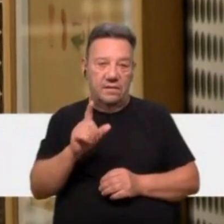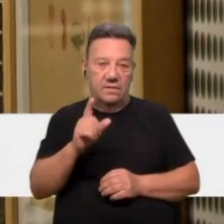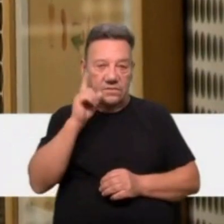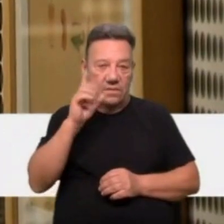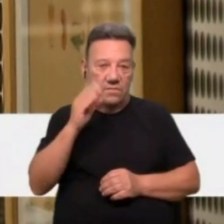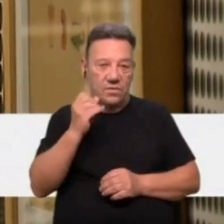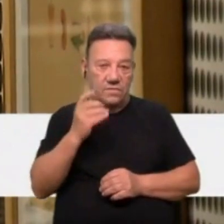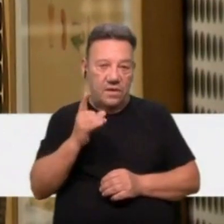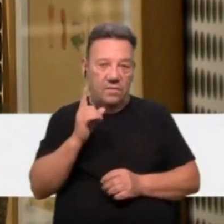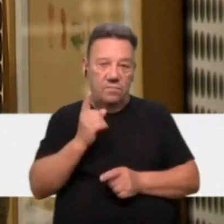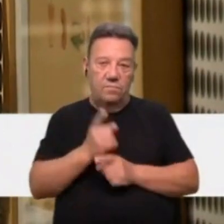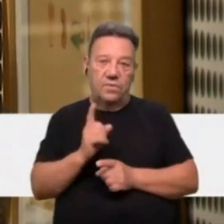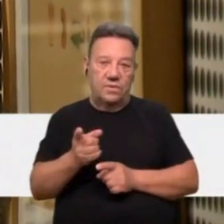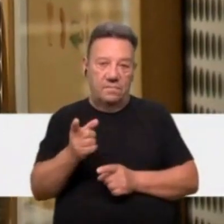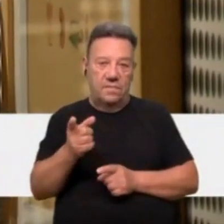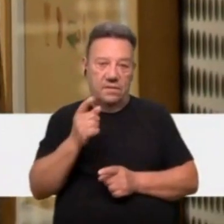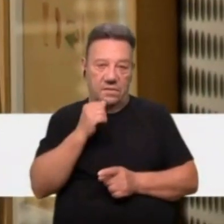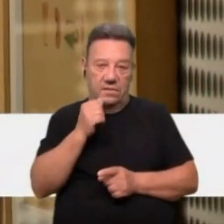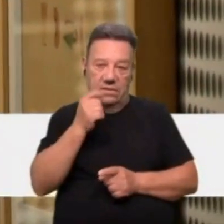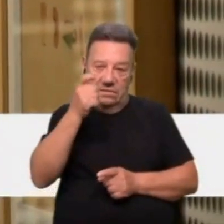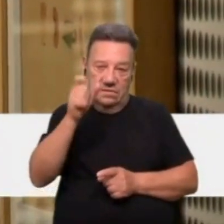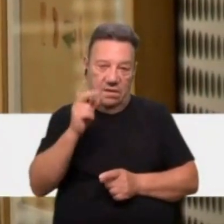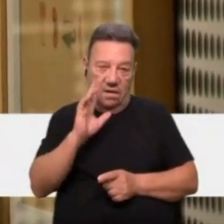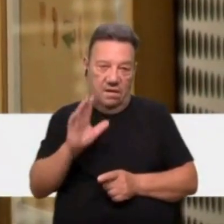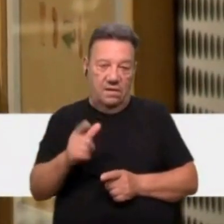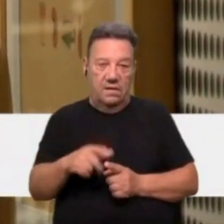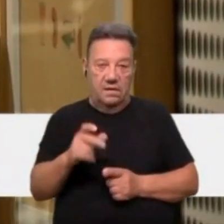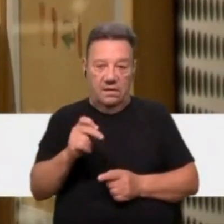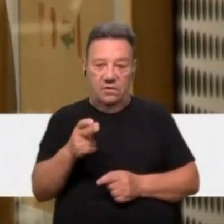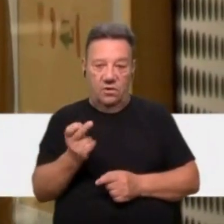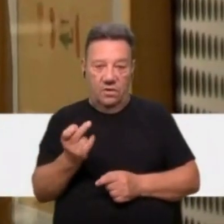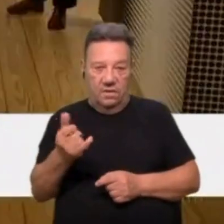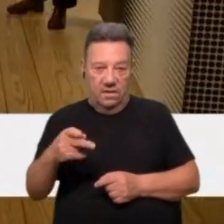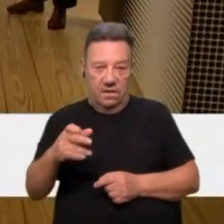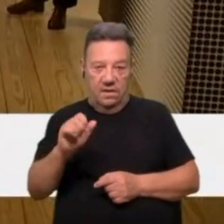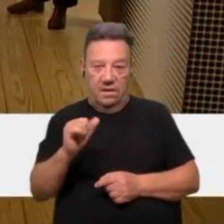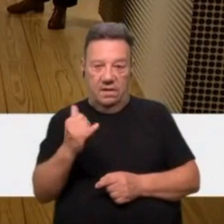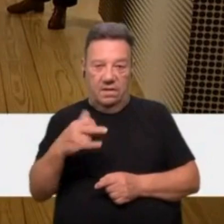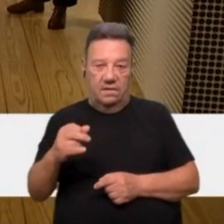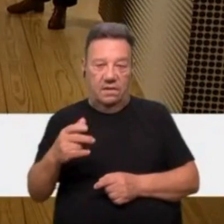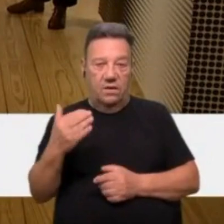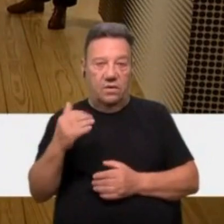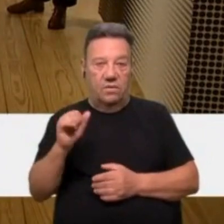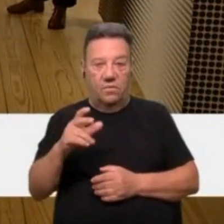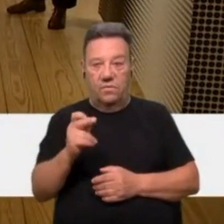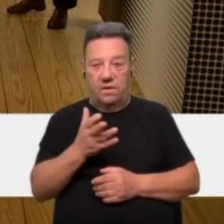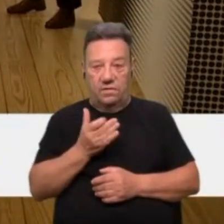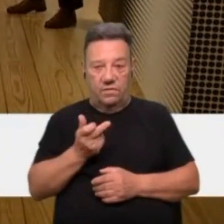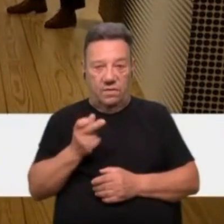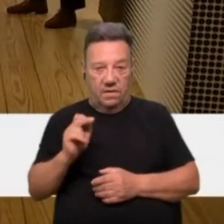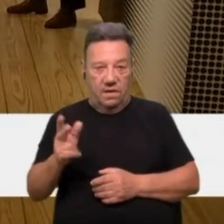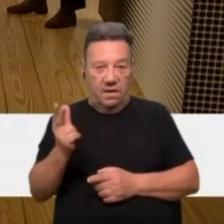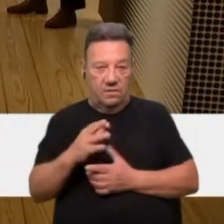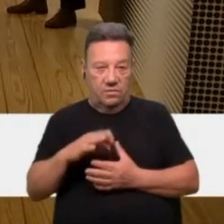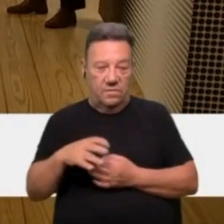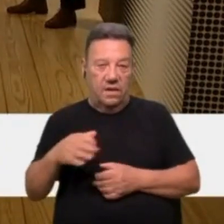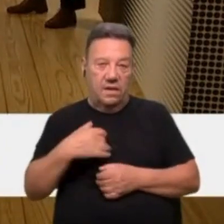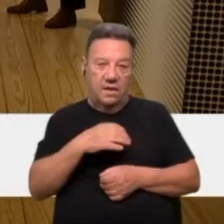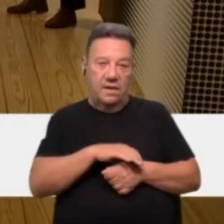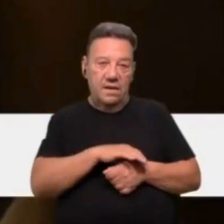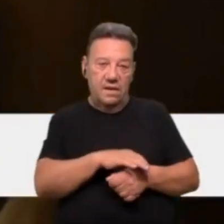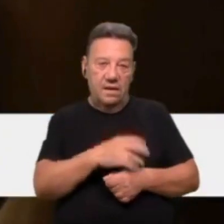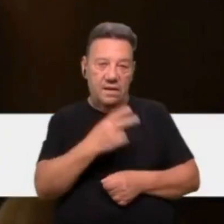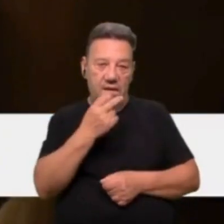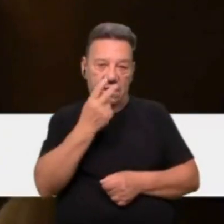sabe muito bem o que são, mas são seres. Antónia Gaeta é curadora de arte contemporânea. Guia a visita